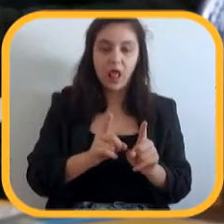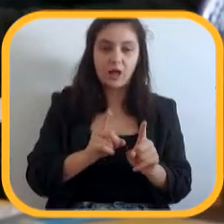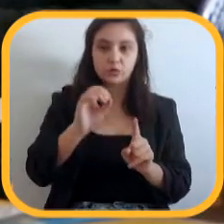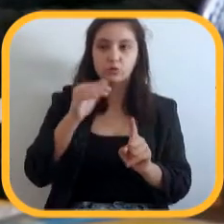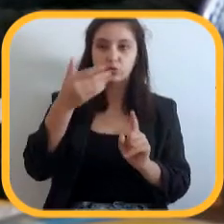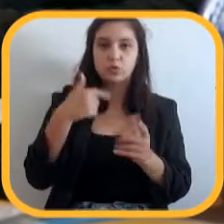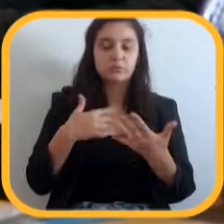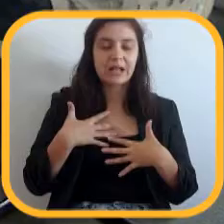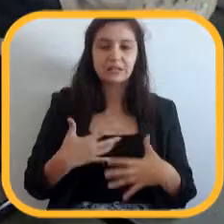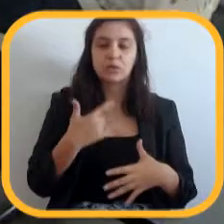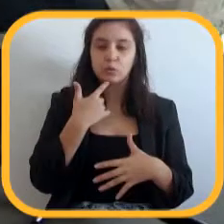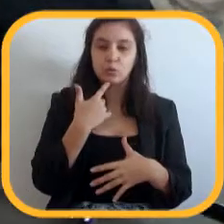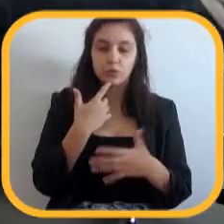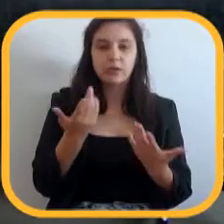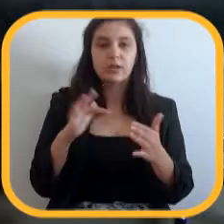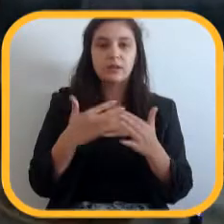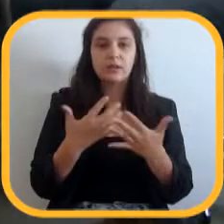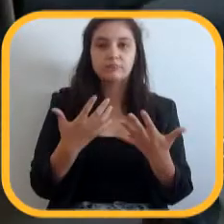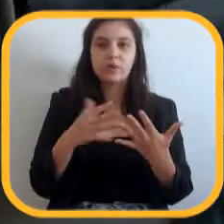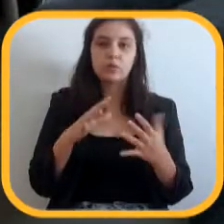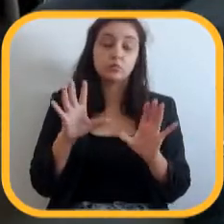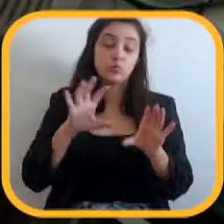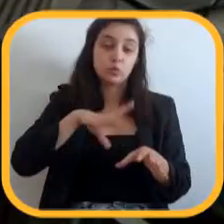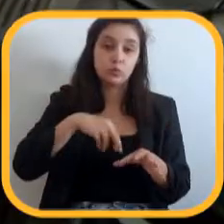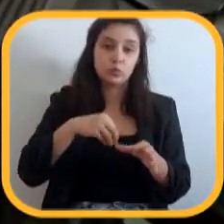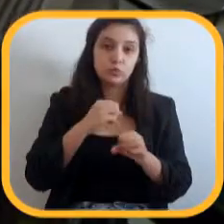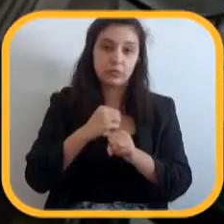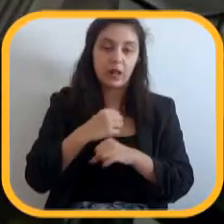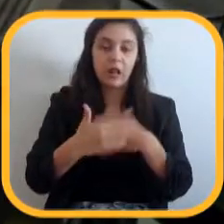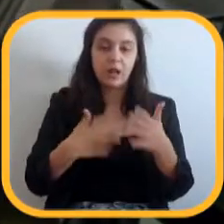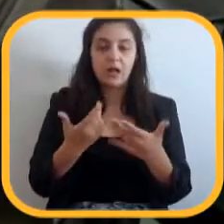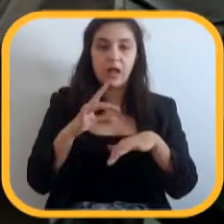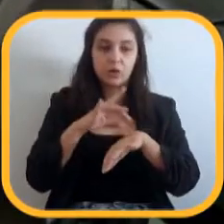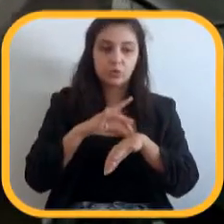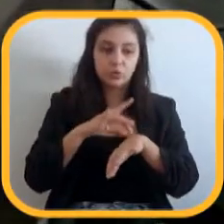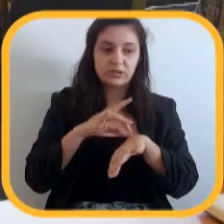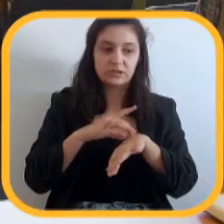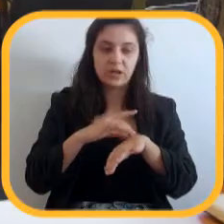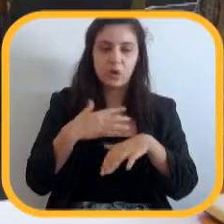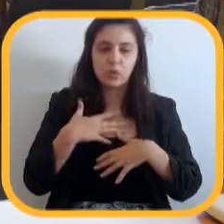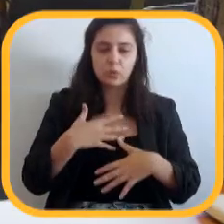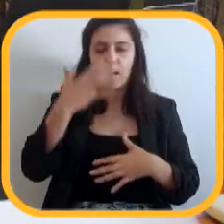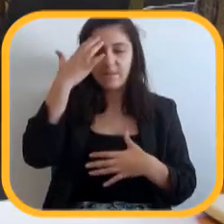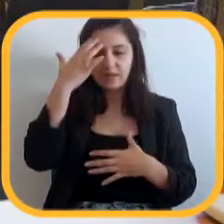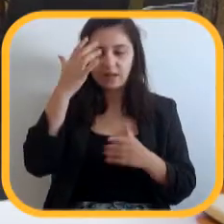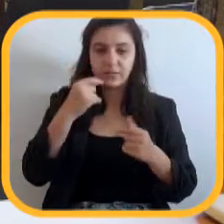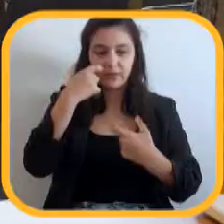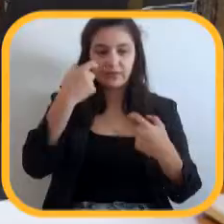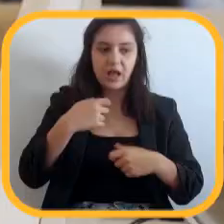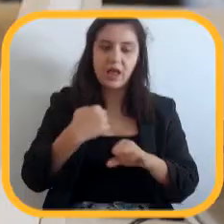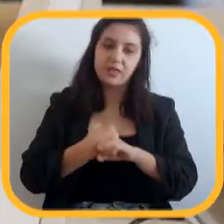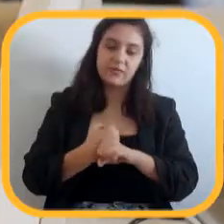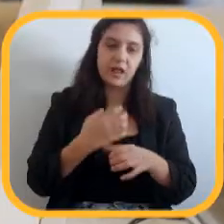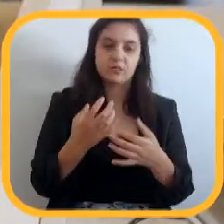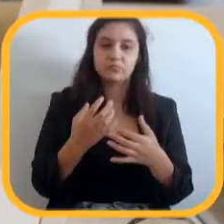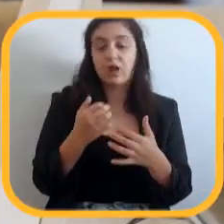entre profissionais. É um problema que marca cada vez mais o mundo laboral. O burnout é uma síndrome de exaustão mental e física muito associado a